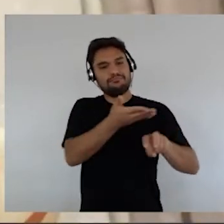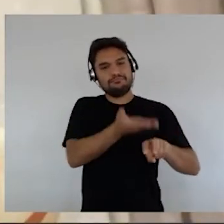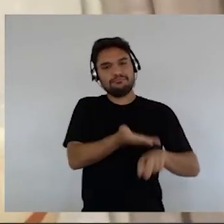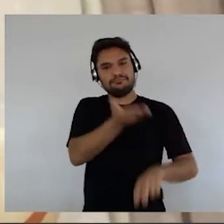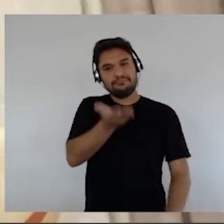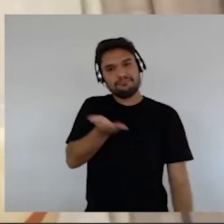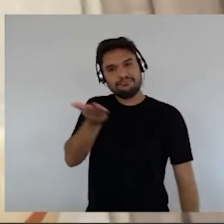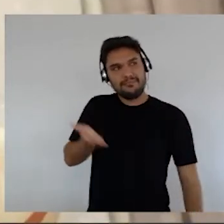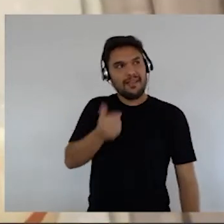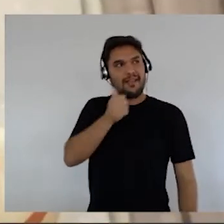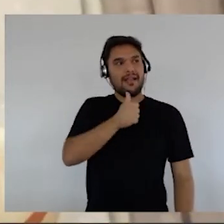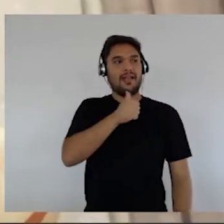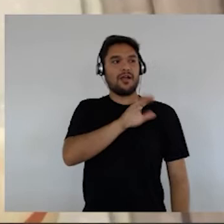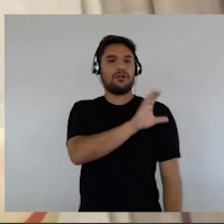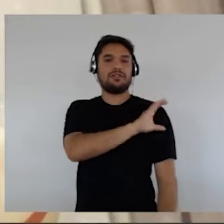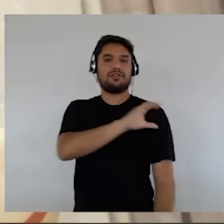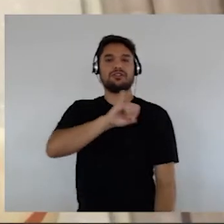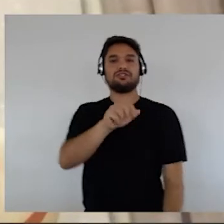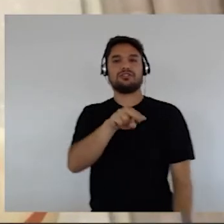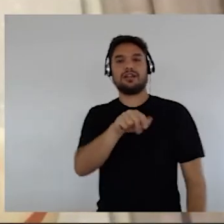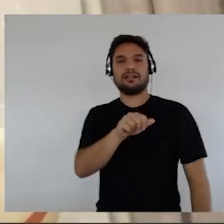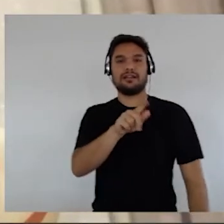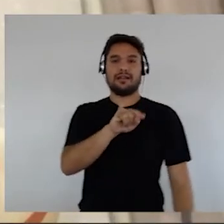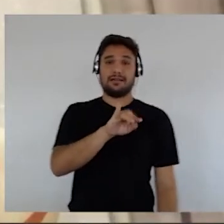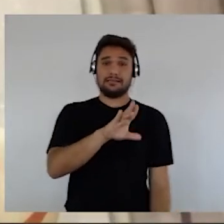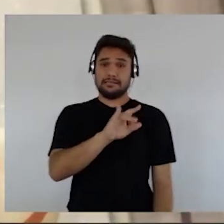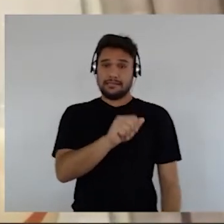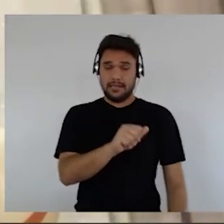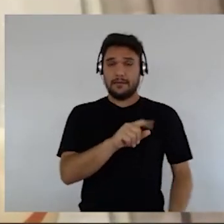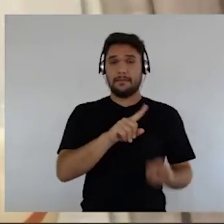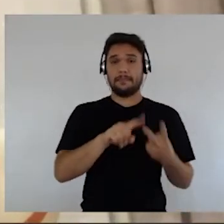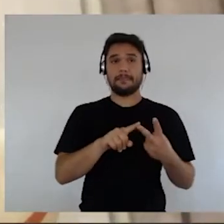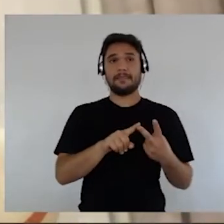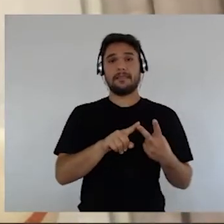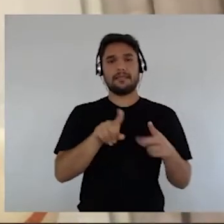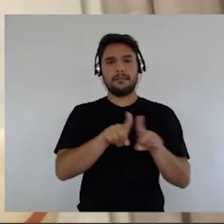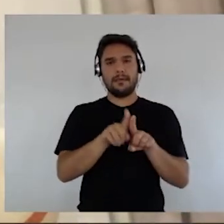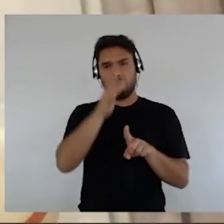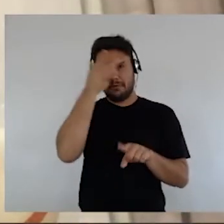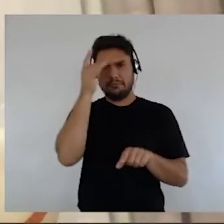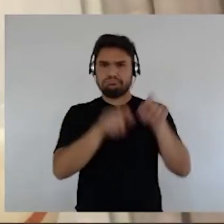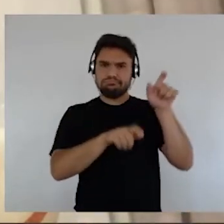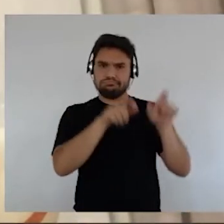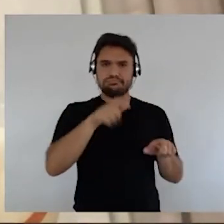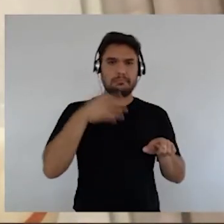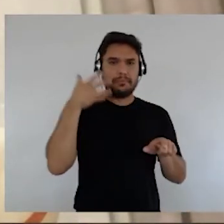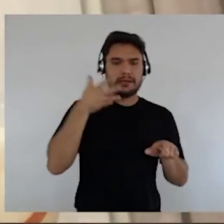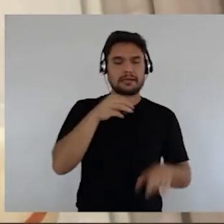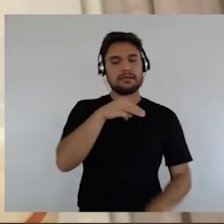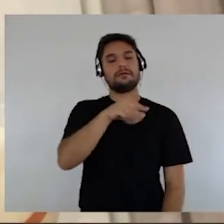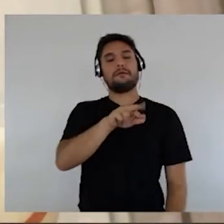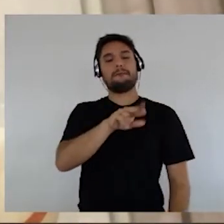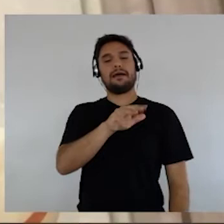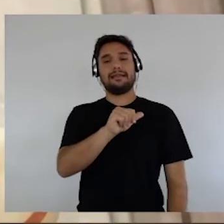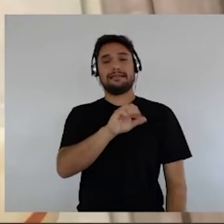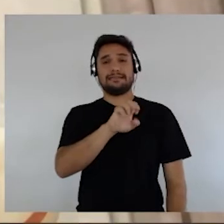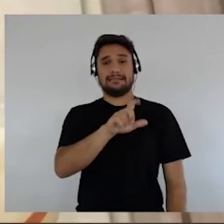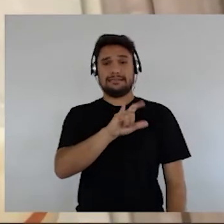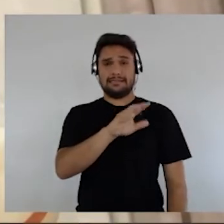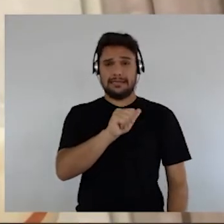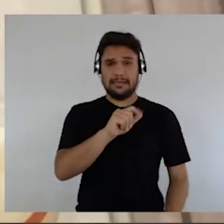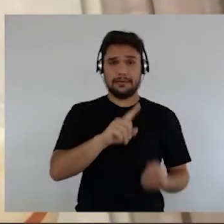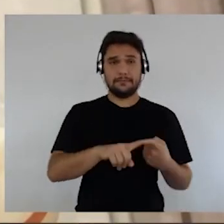nossa moderadora, a doutora Janaí Garcia, e os palestrantes, a doutora Maria Cecília Ladeira de